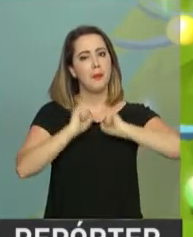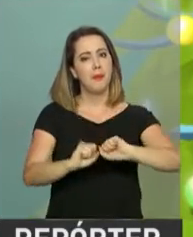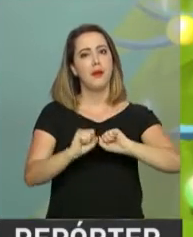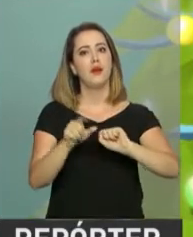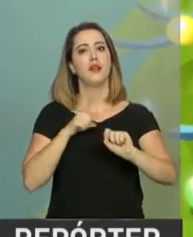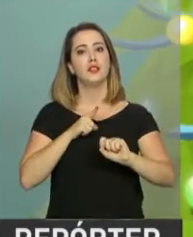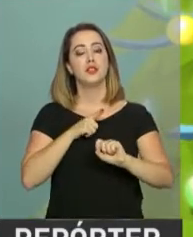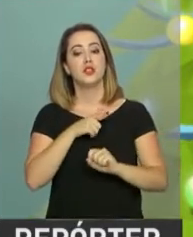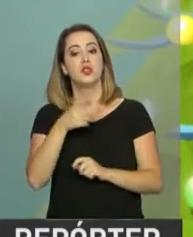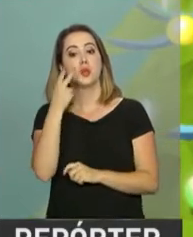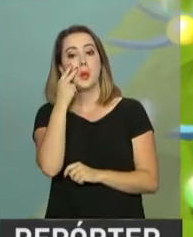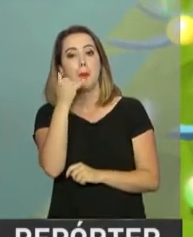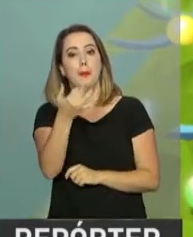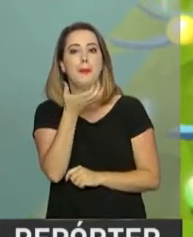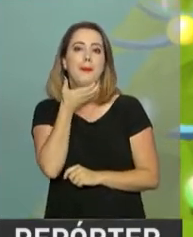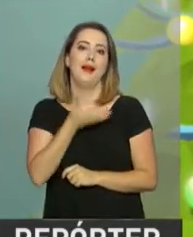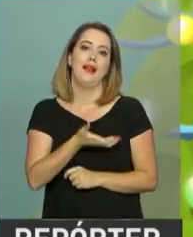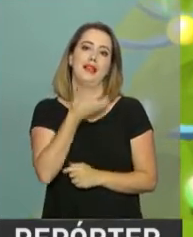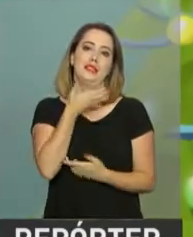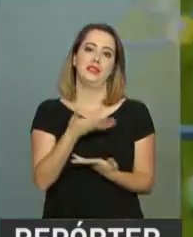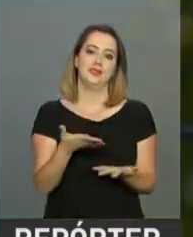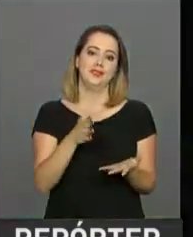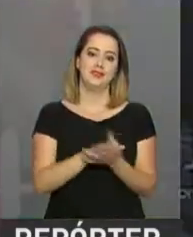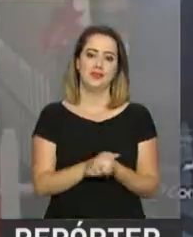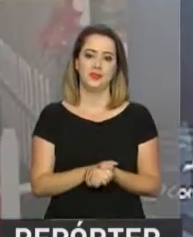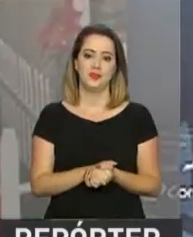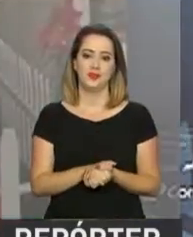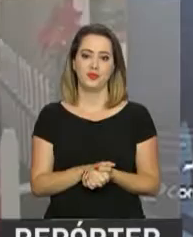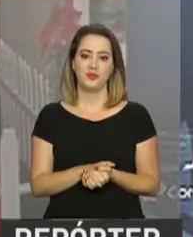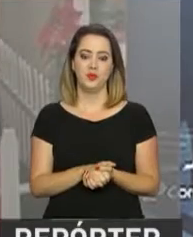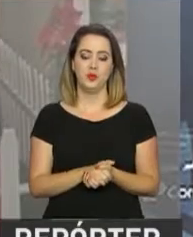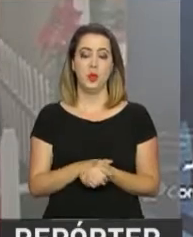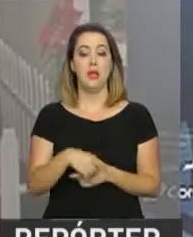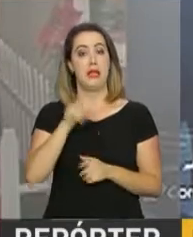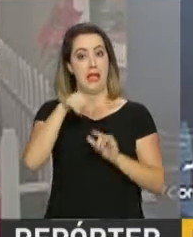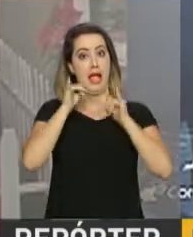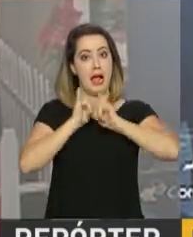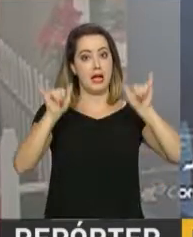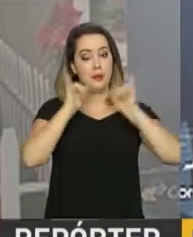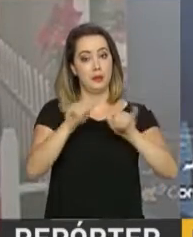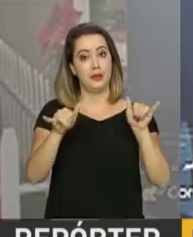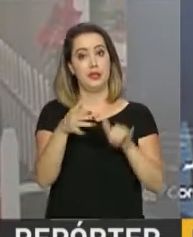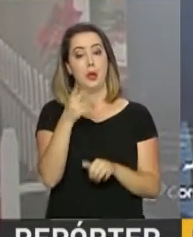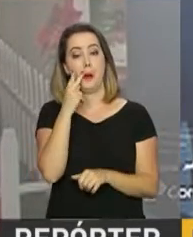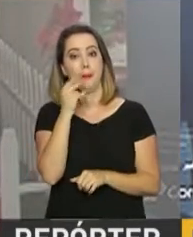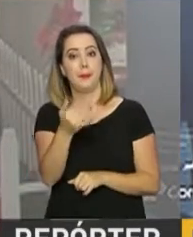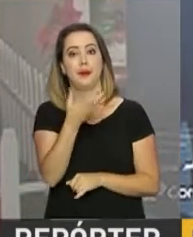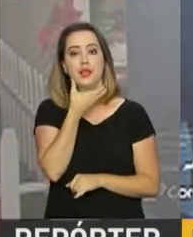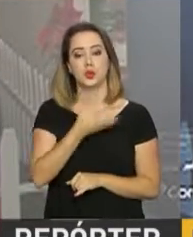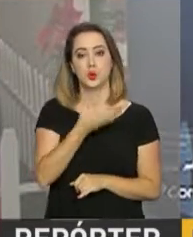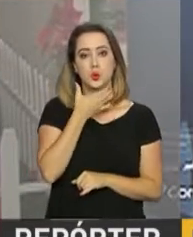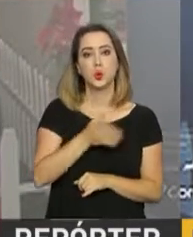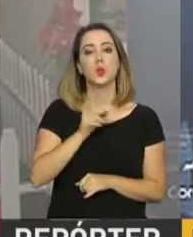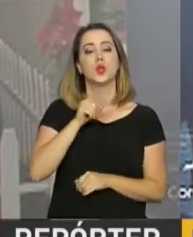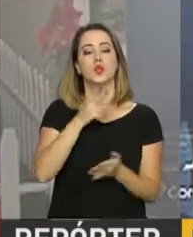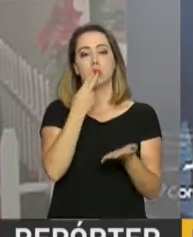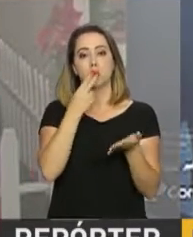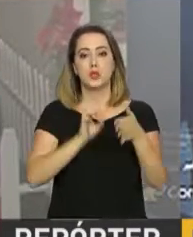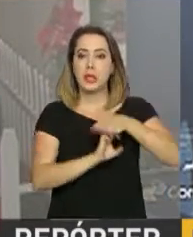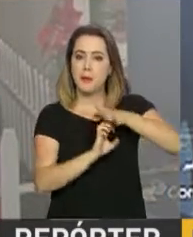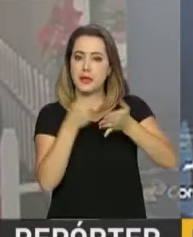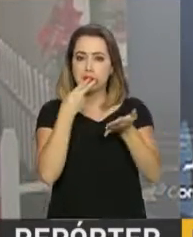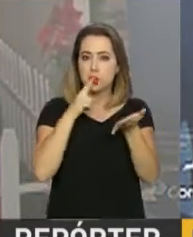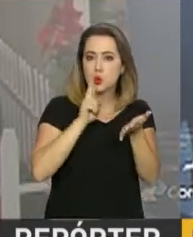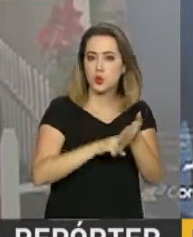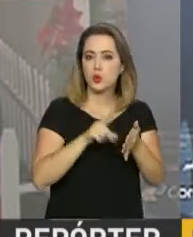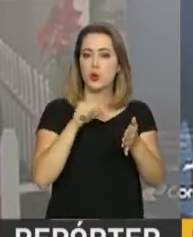ser Noel. É a campanha Papai Noel dos Correios que existe há 27 anos. As cartinhas para o